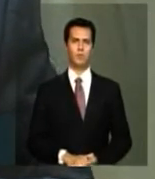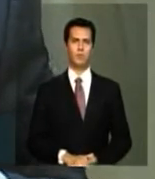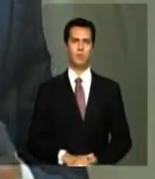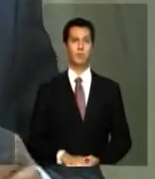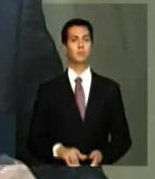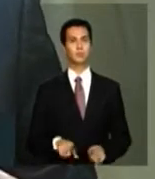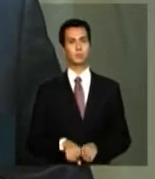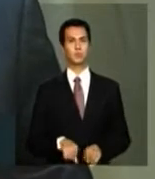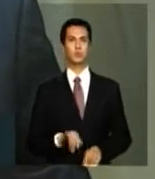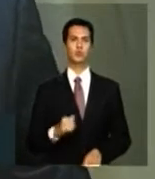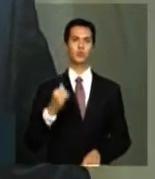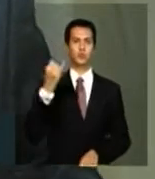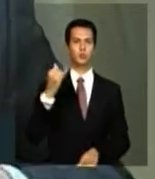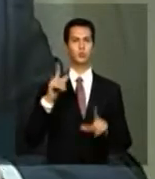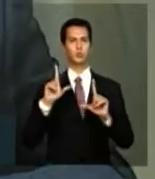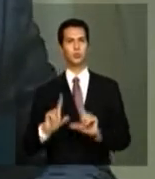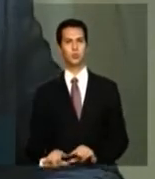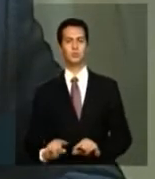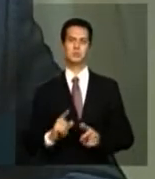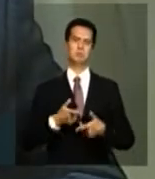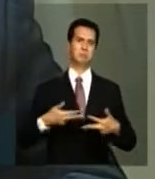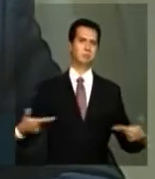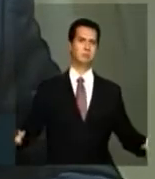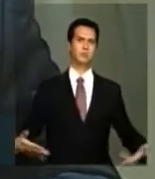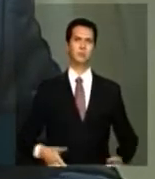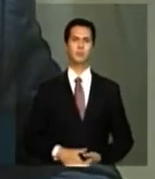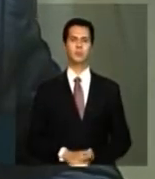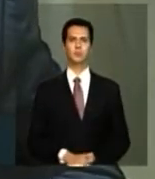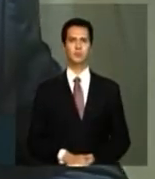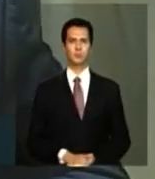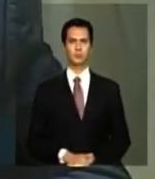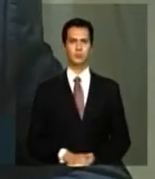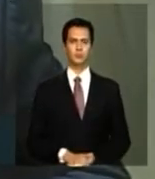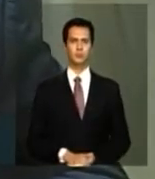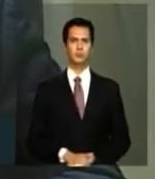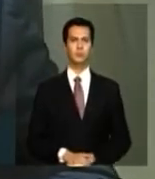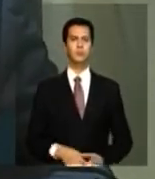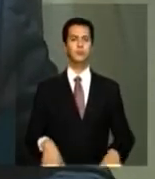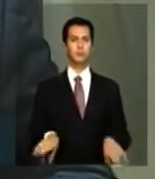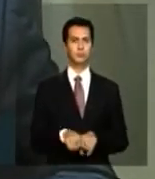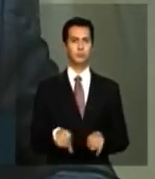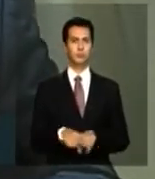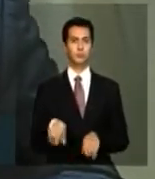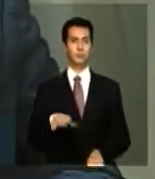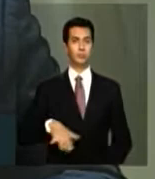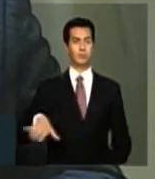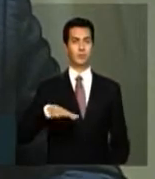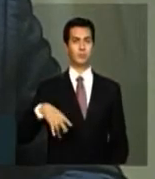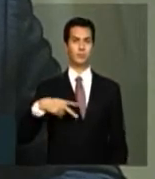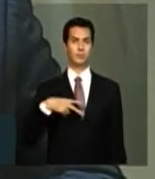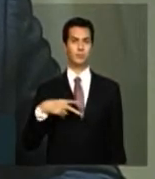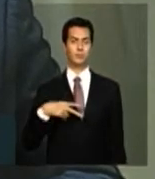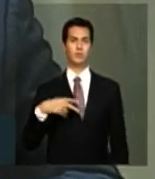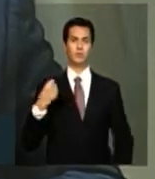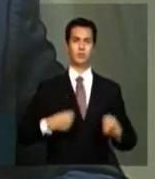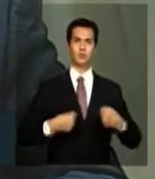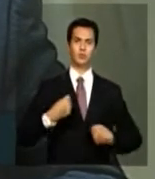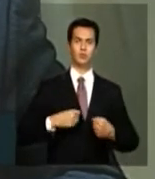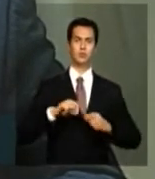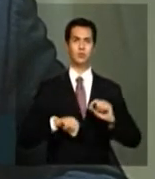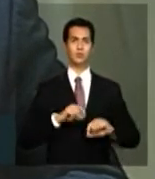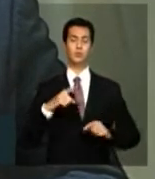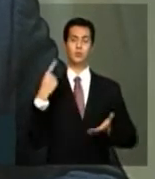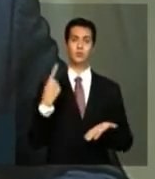juros etc Além disso o setor eh privado automotivo se